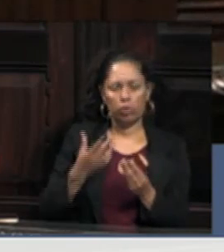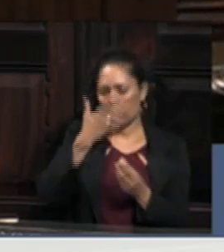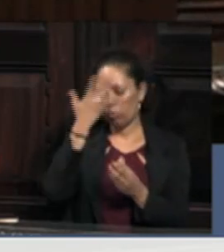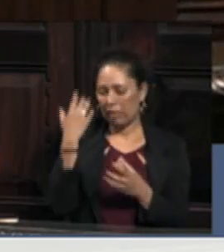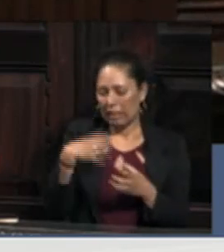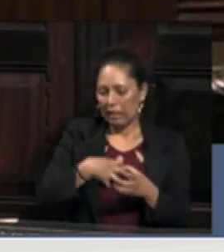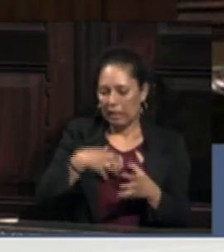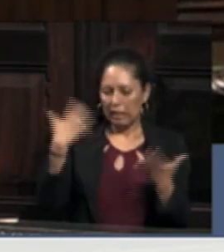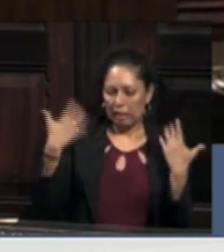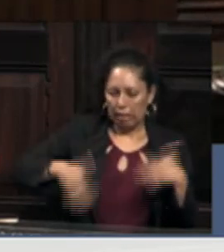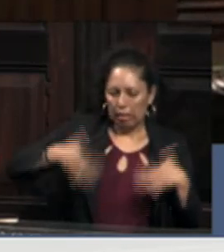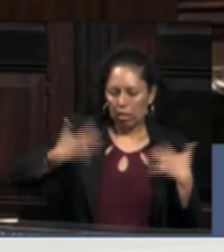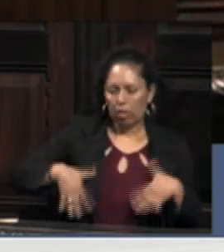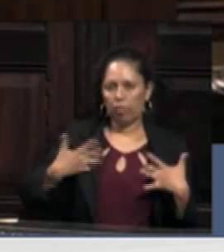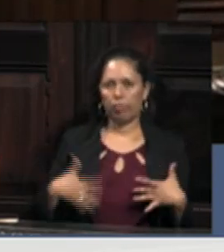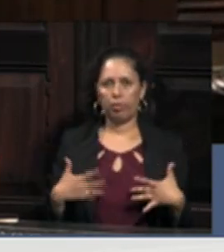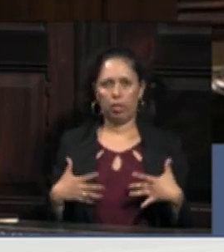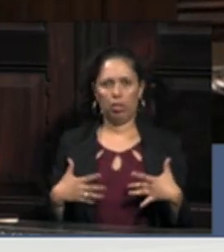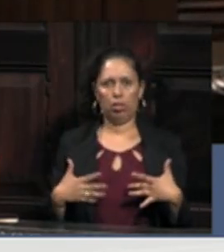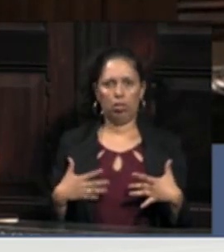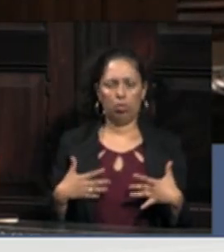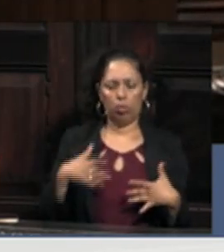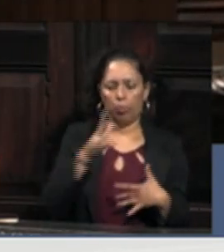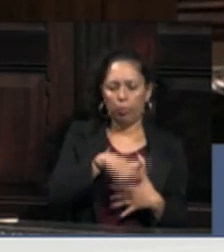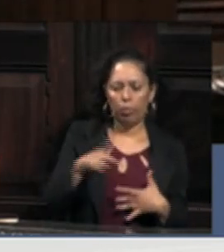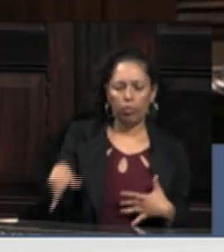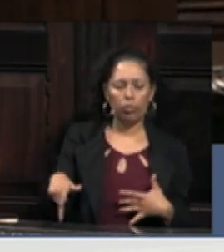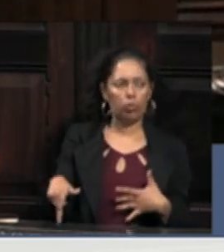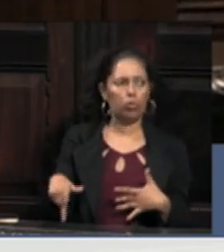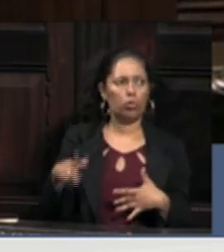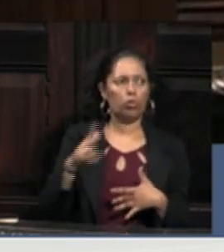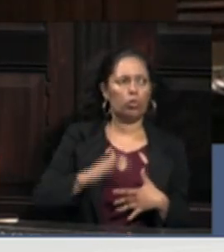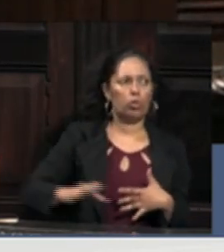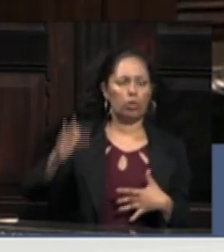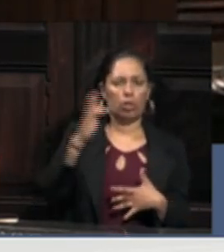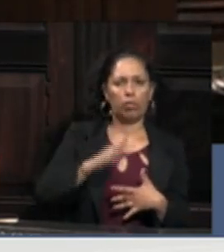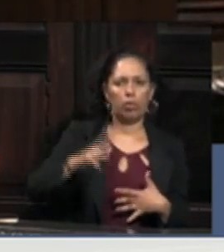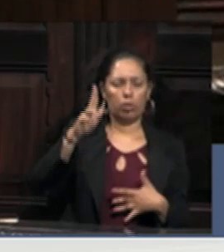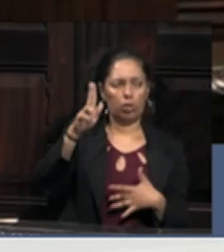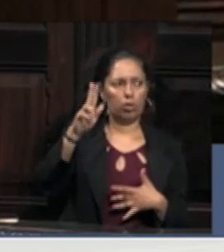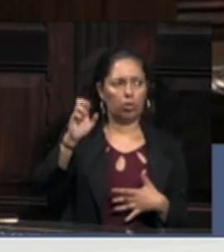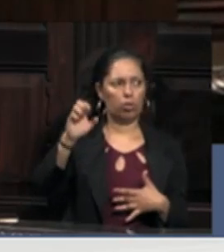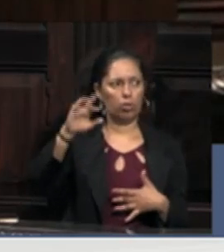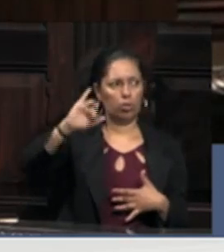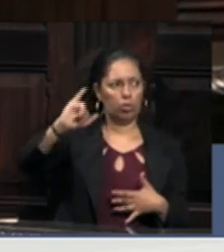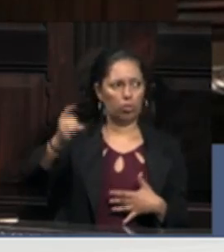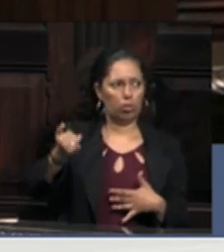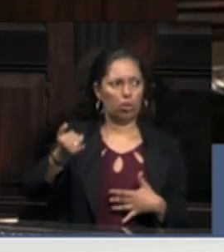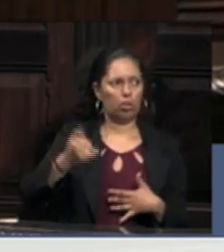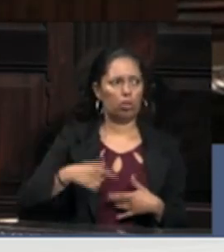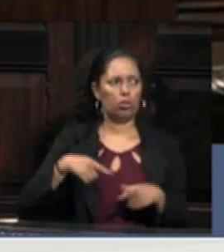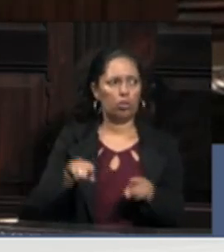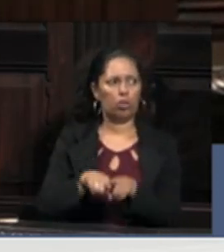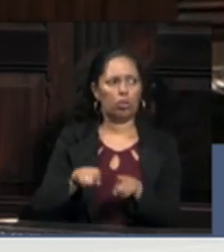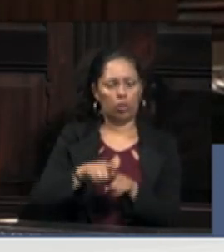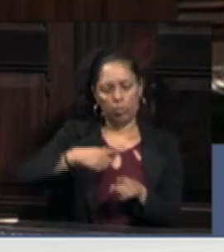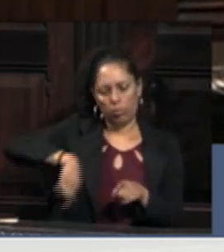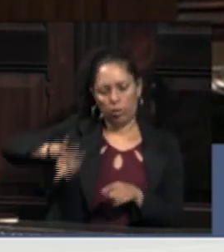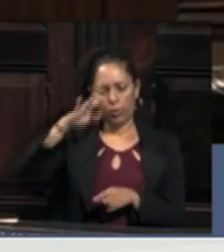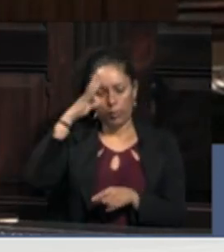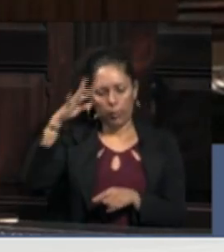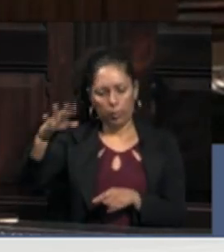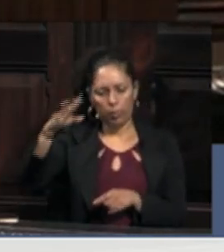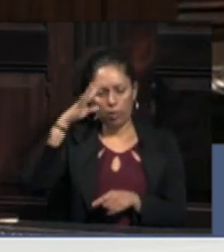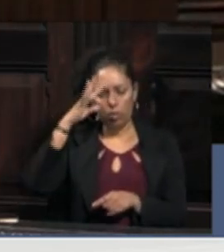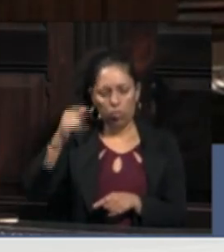maneira significativa a carreira dos professores da Universidade do Estado do Rio de Janeiro, e aproveitar para fazer uma reflexão sobre a questão da